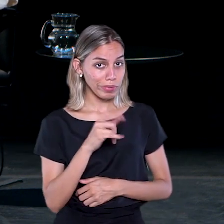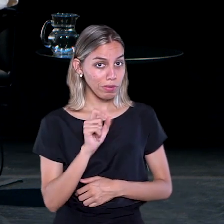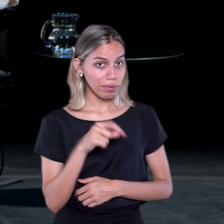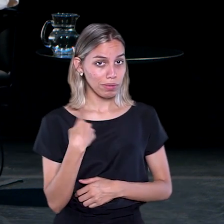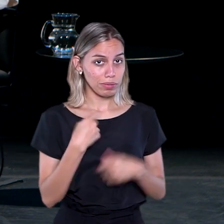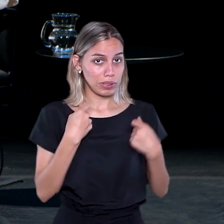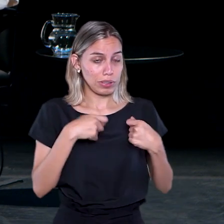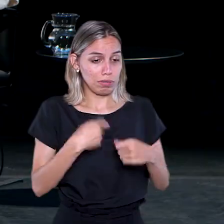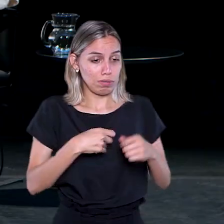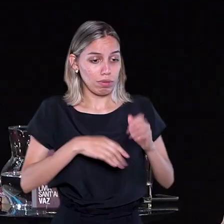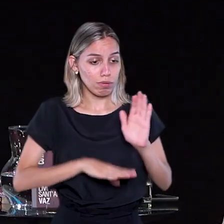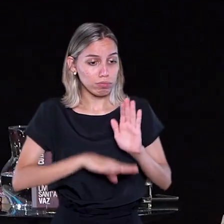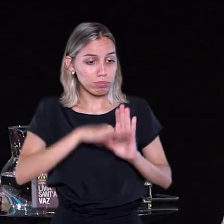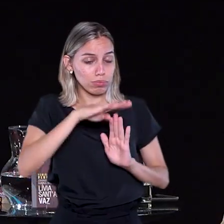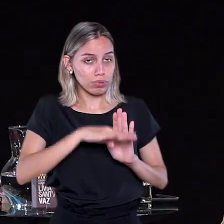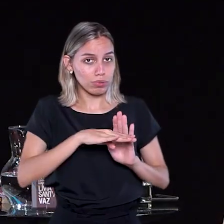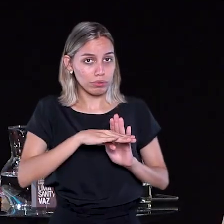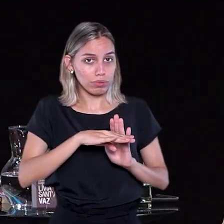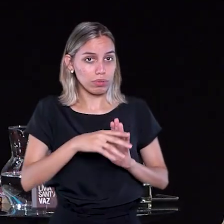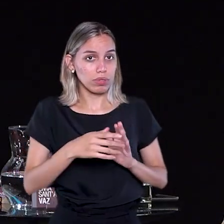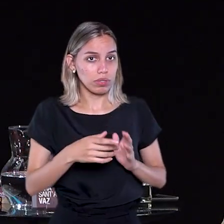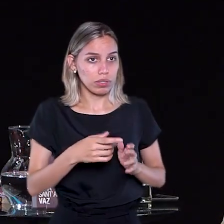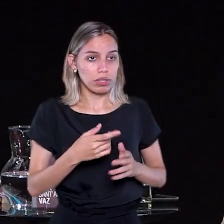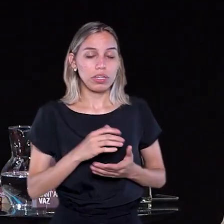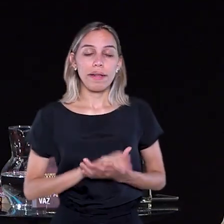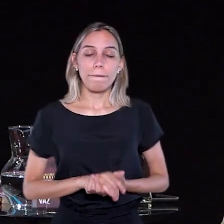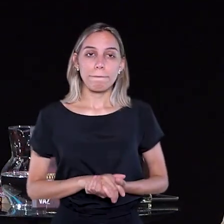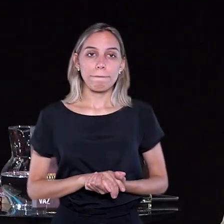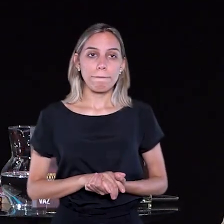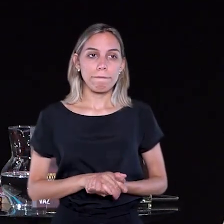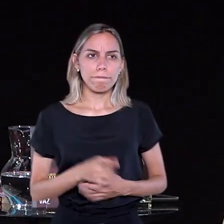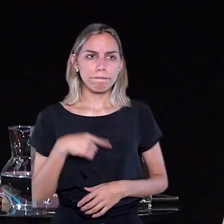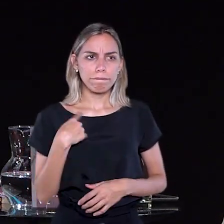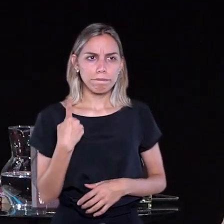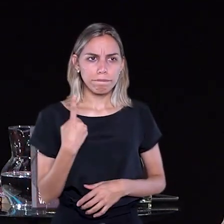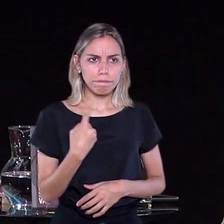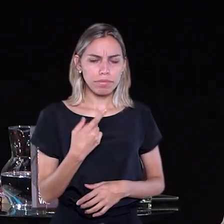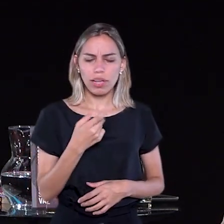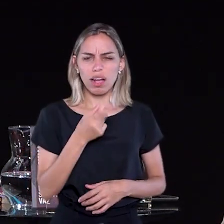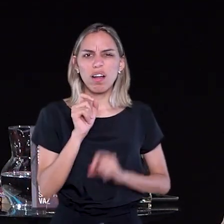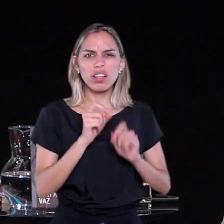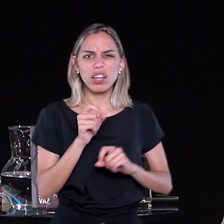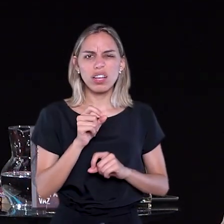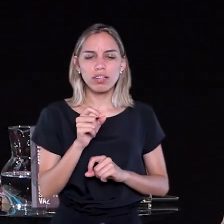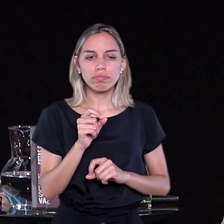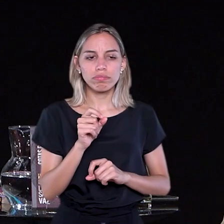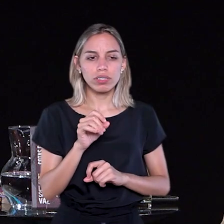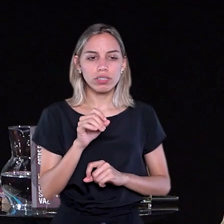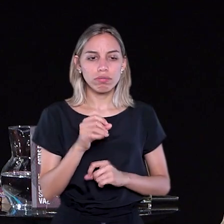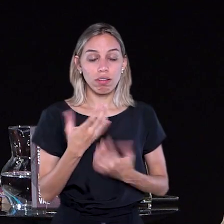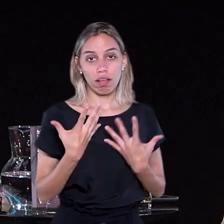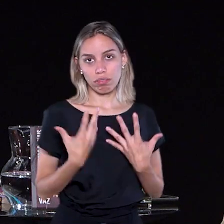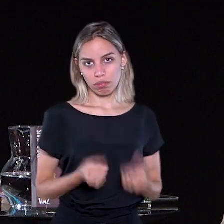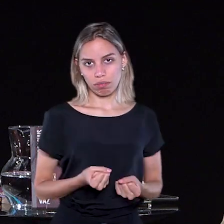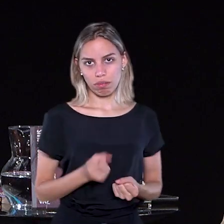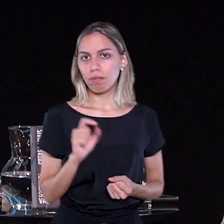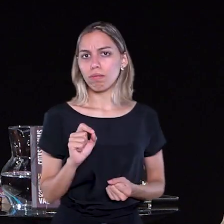de tolerância. Primeira questão, né? A tolerância, o que significa tolerar?